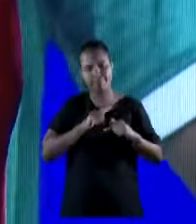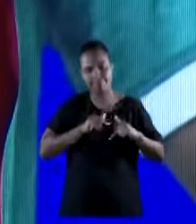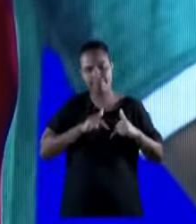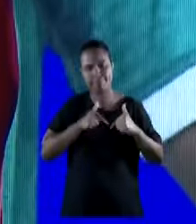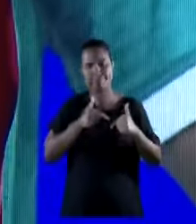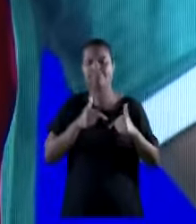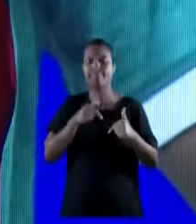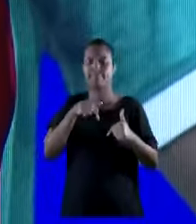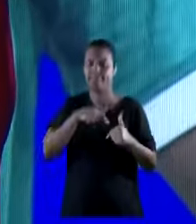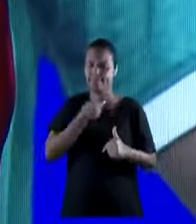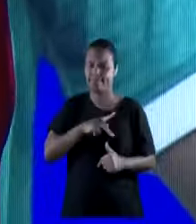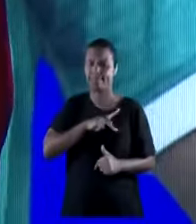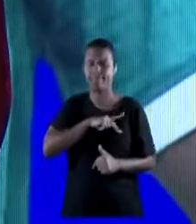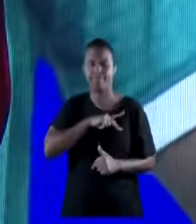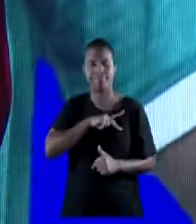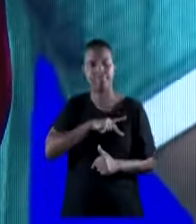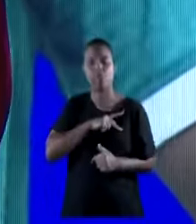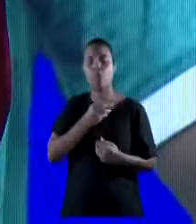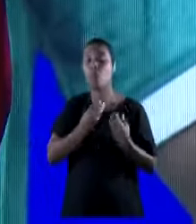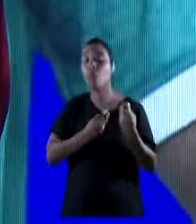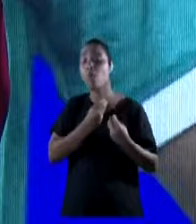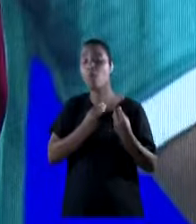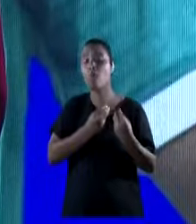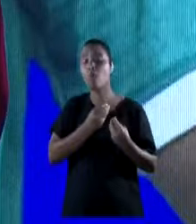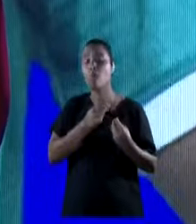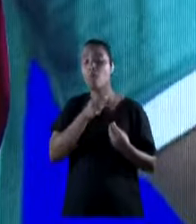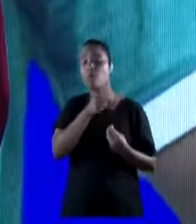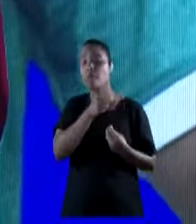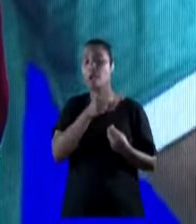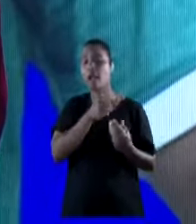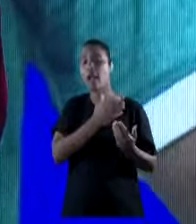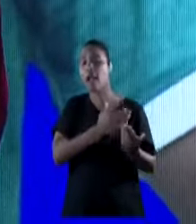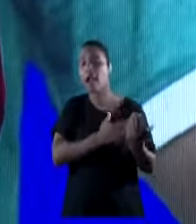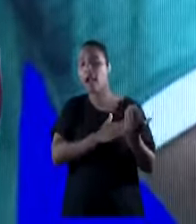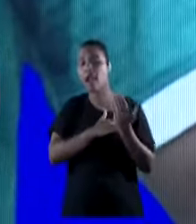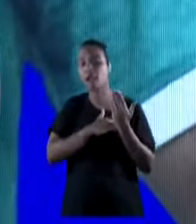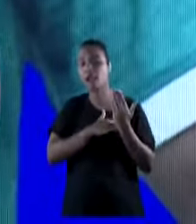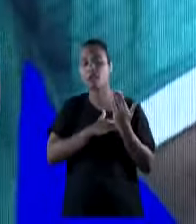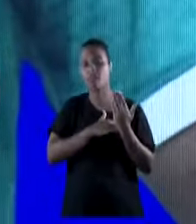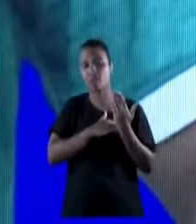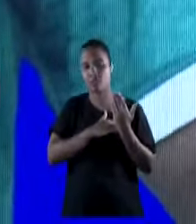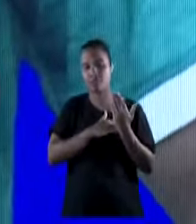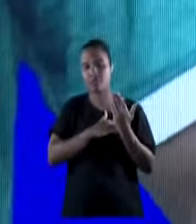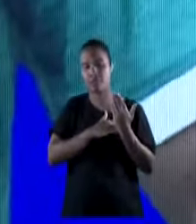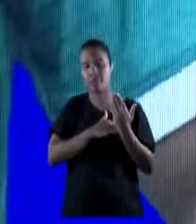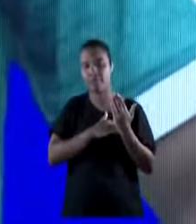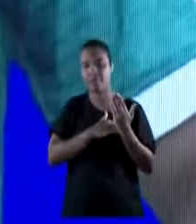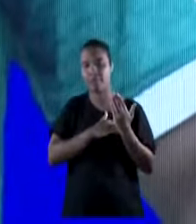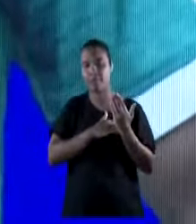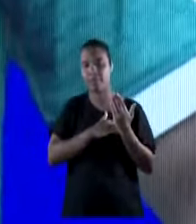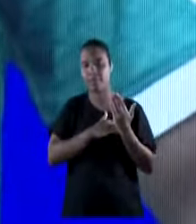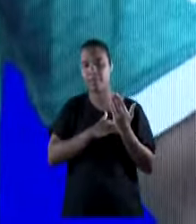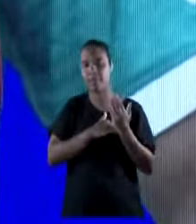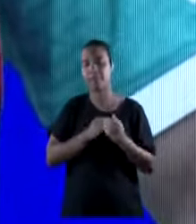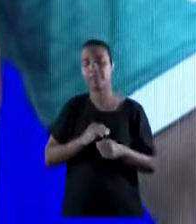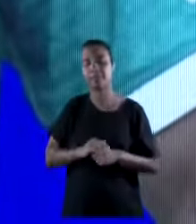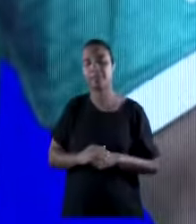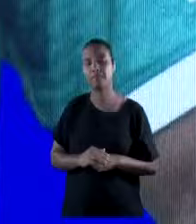retribuir. Então, como é que foi coroar com esse título, do jeito que foi, dessa grandeza?